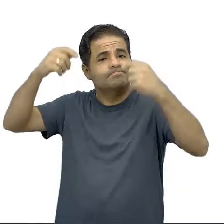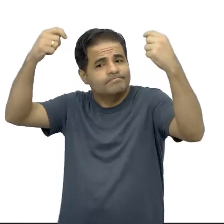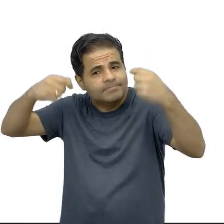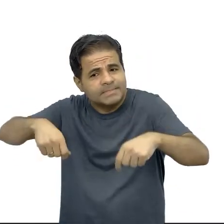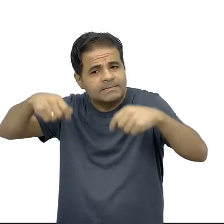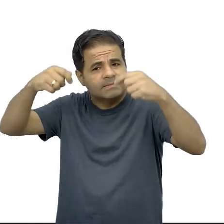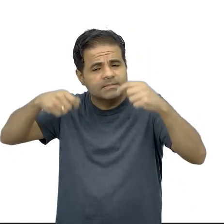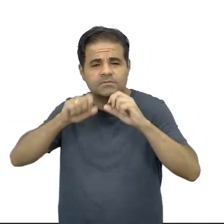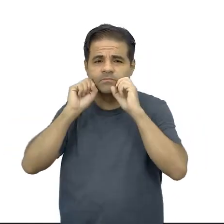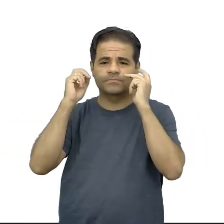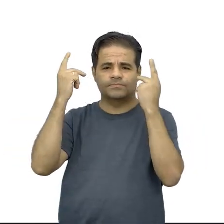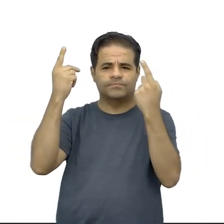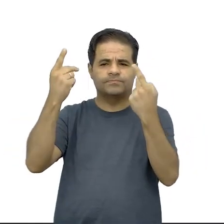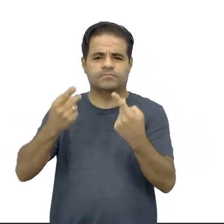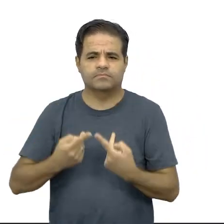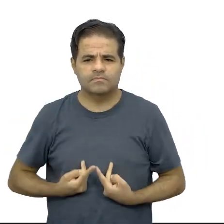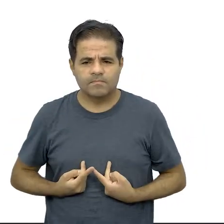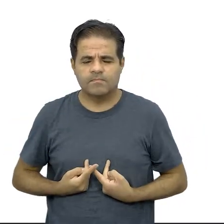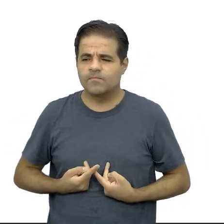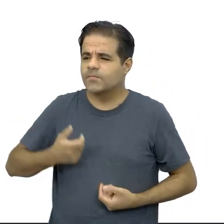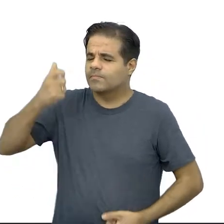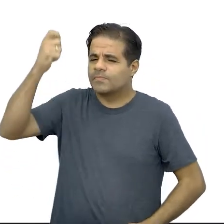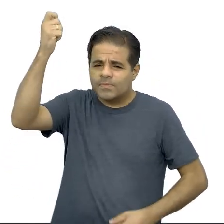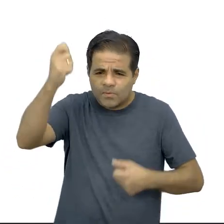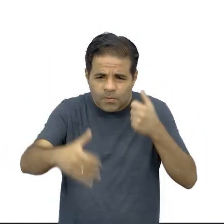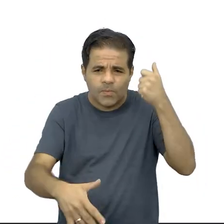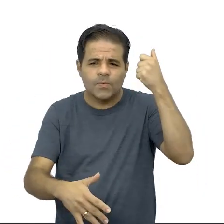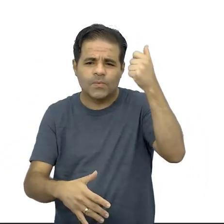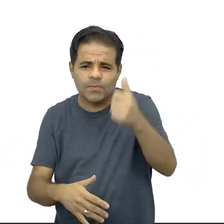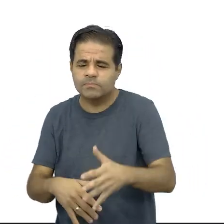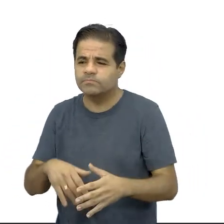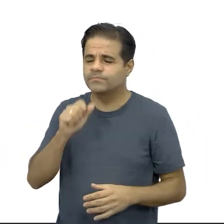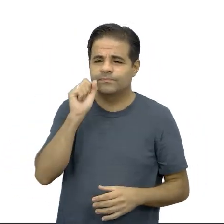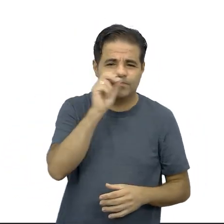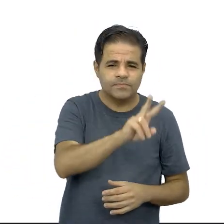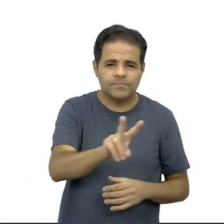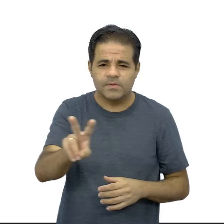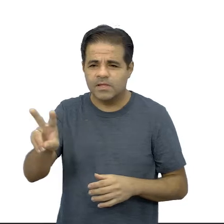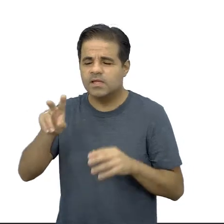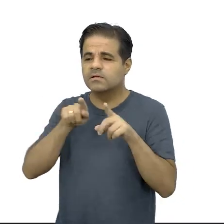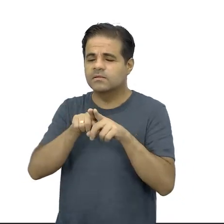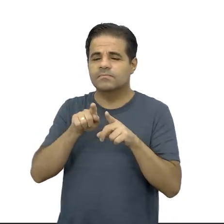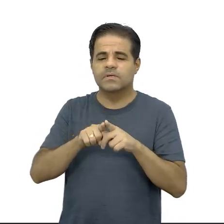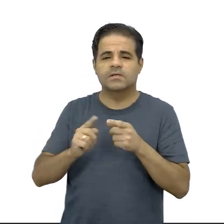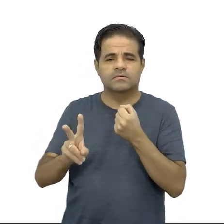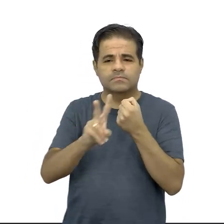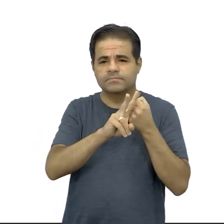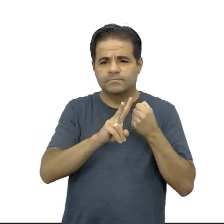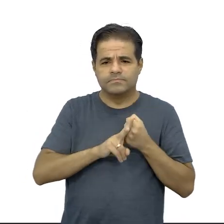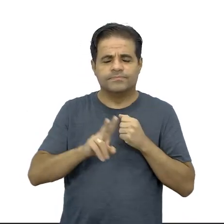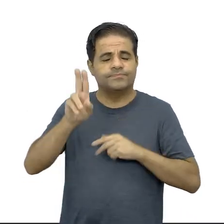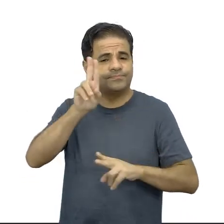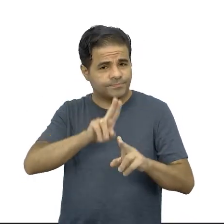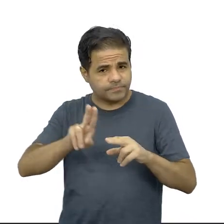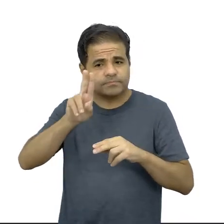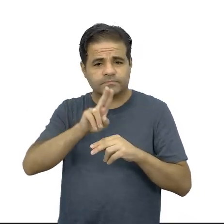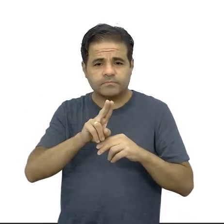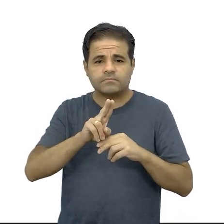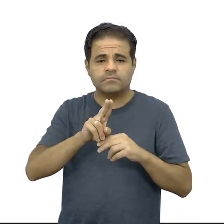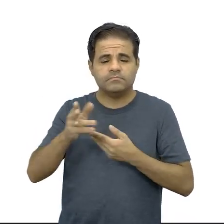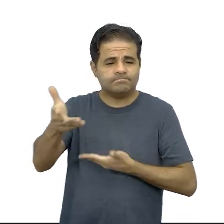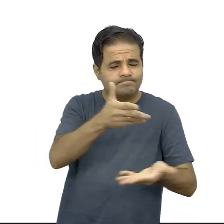precisavam reconhecer e explicar. Então, veja que até mesmo os verbos utilizados, eles